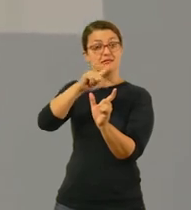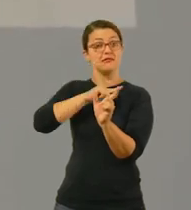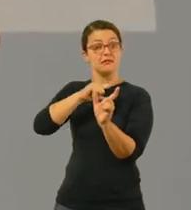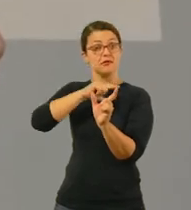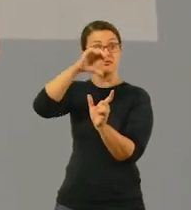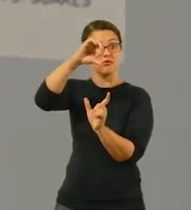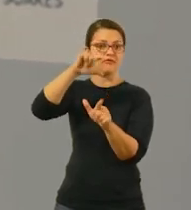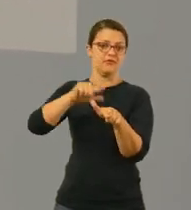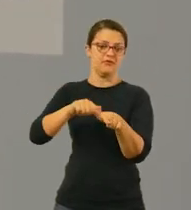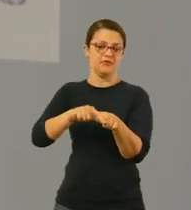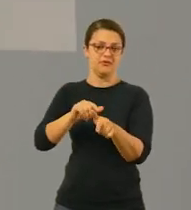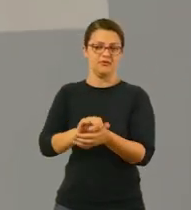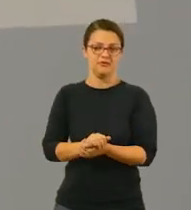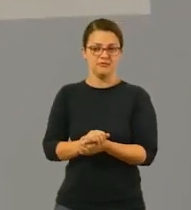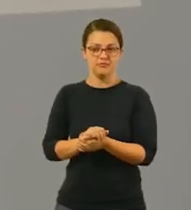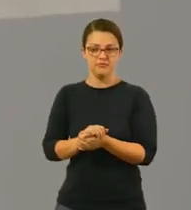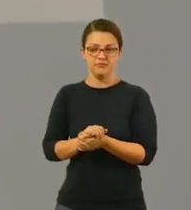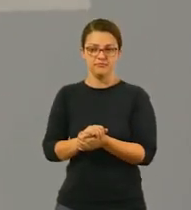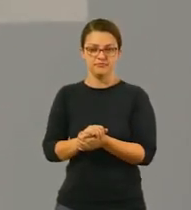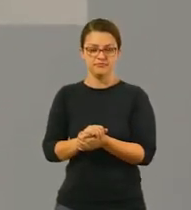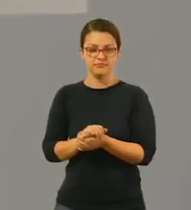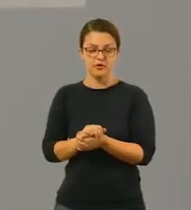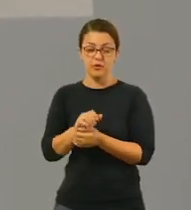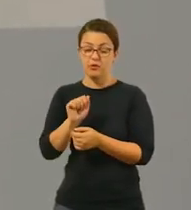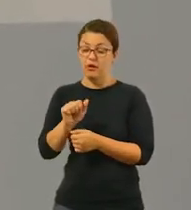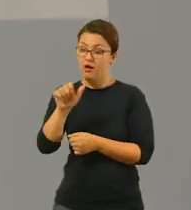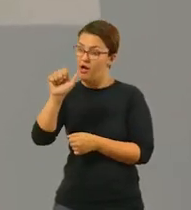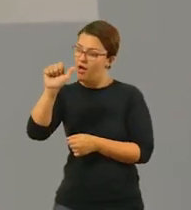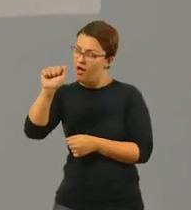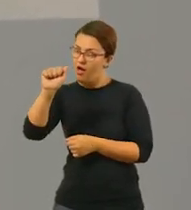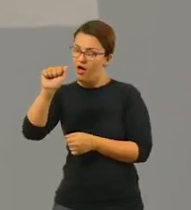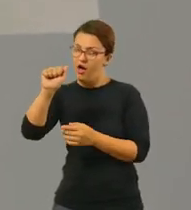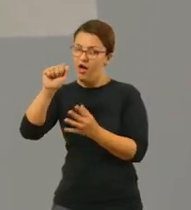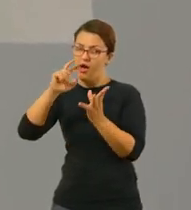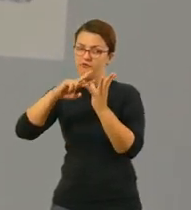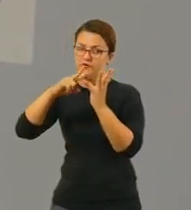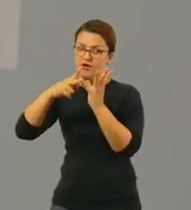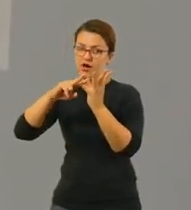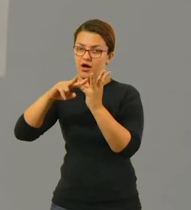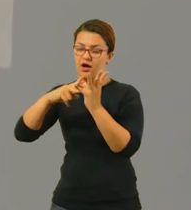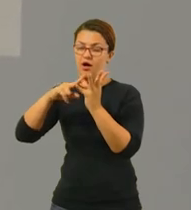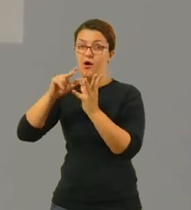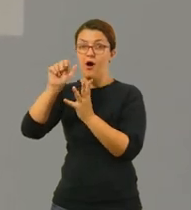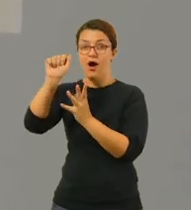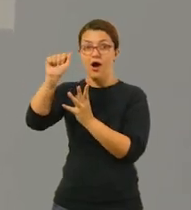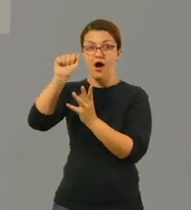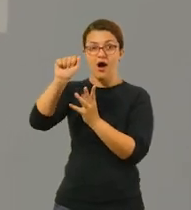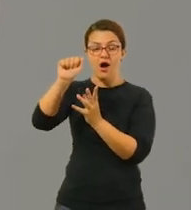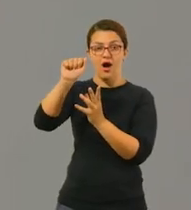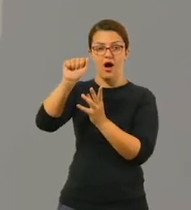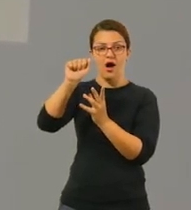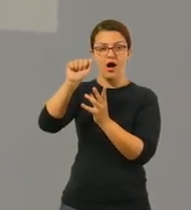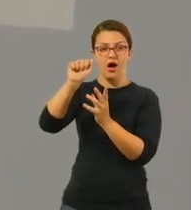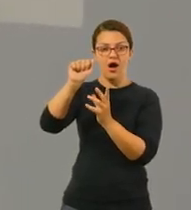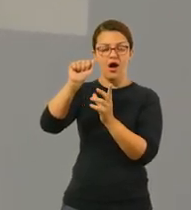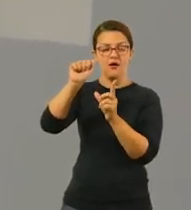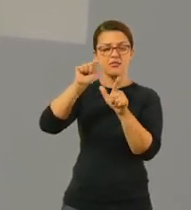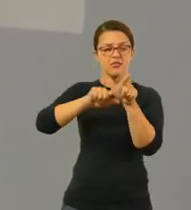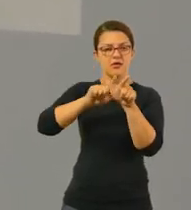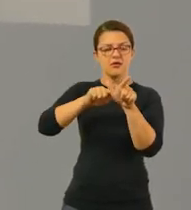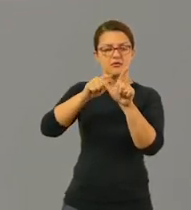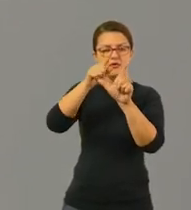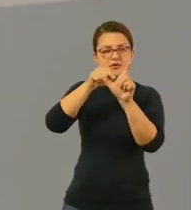vogais, você vai procurar a letra A e vai circular em vermelho. Eu já descobri que tem 14. A letra